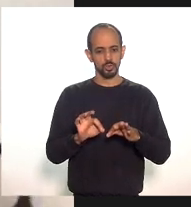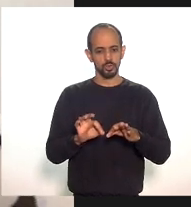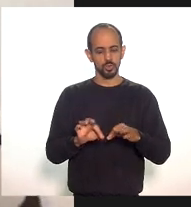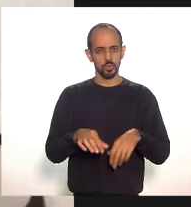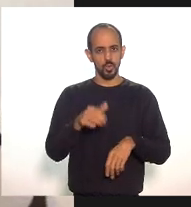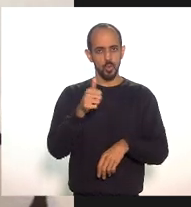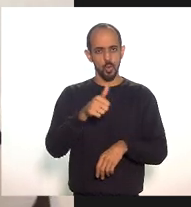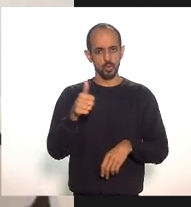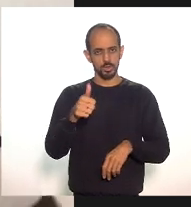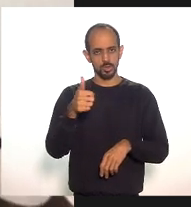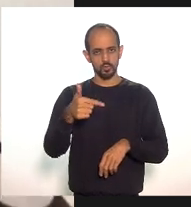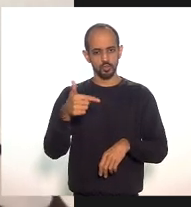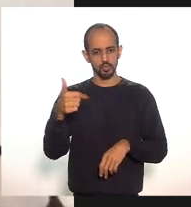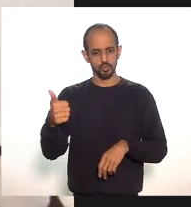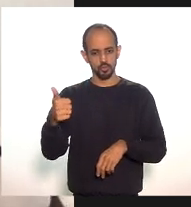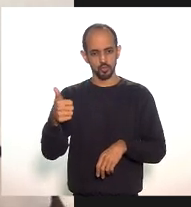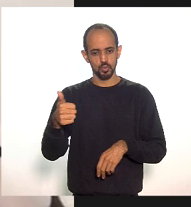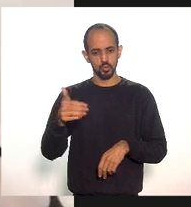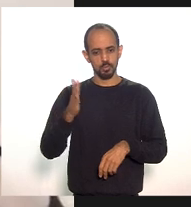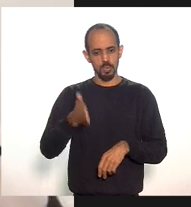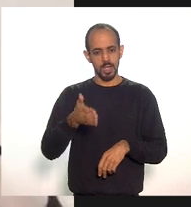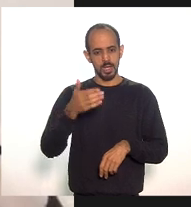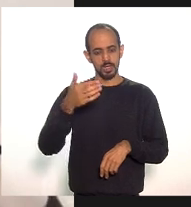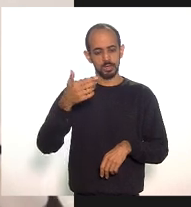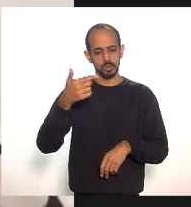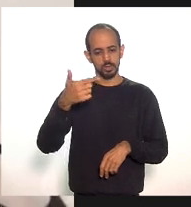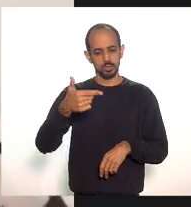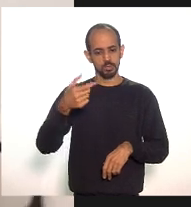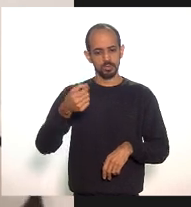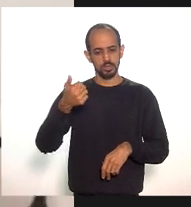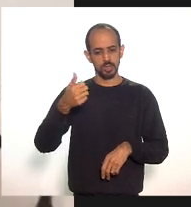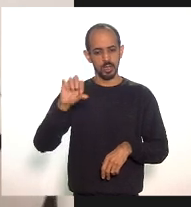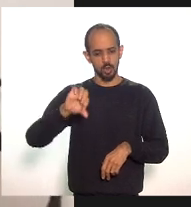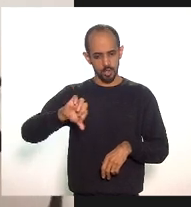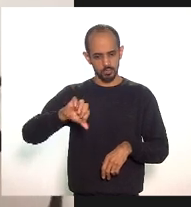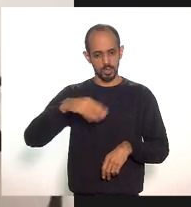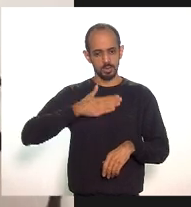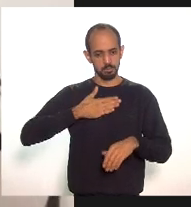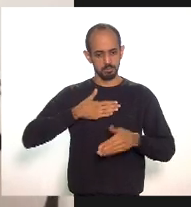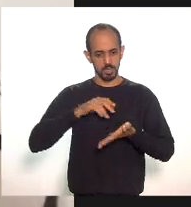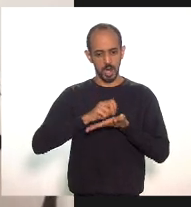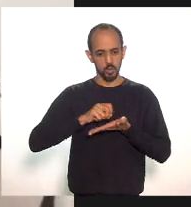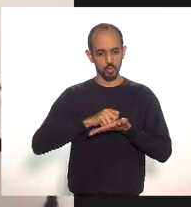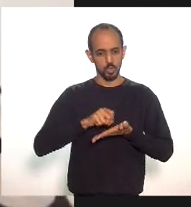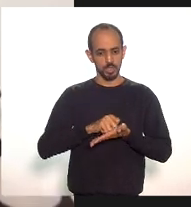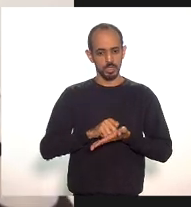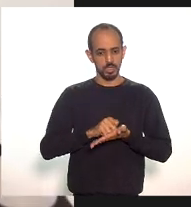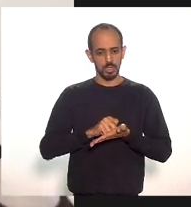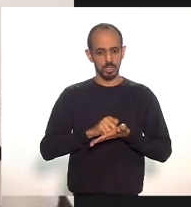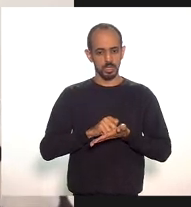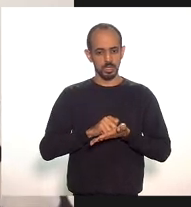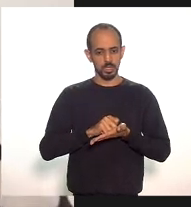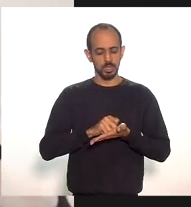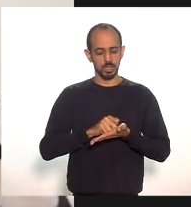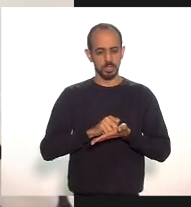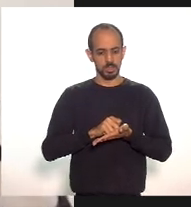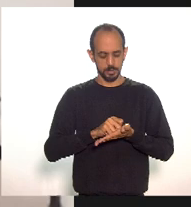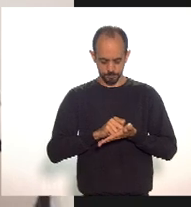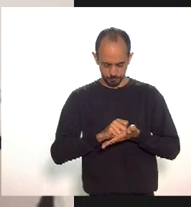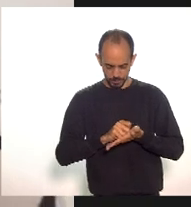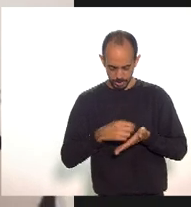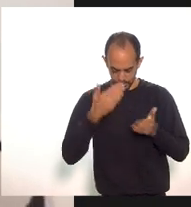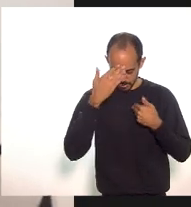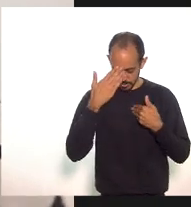projeto 1121 a 2019 é de minha autoria dos deputados Marcelo seu Dino Rosane férias de Sérgio Lobo aqui